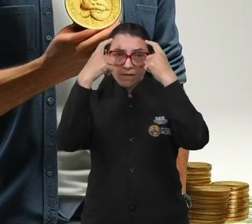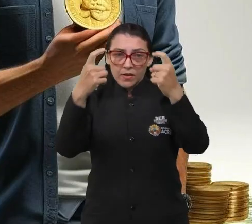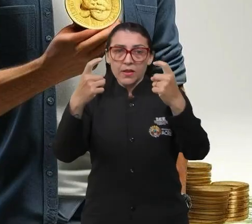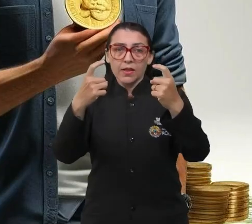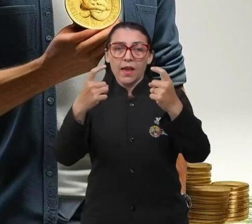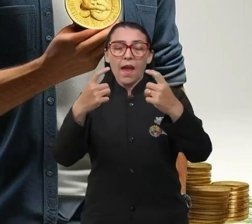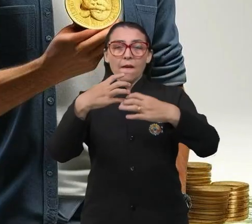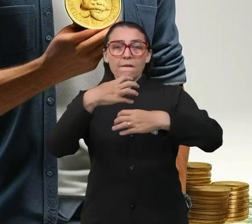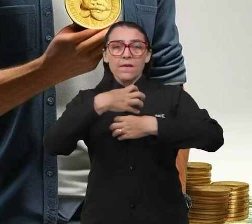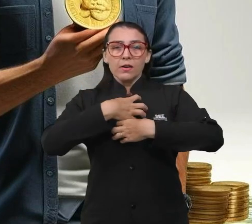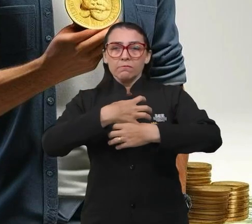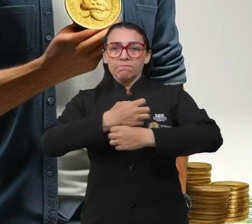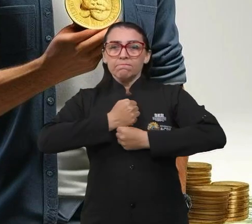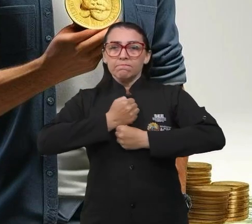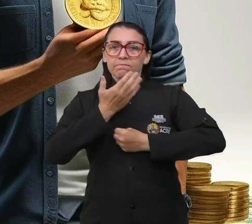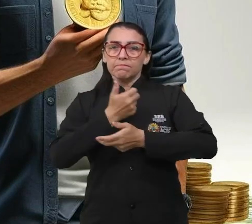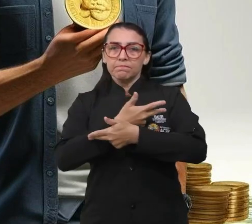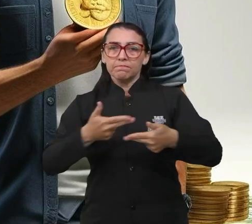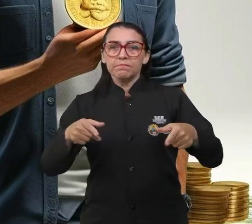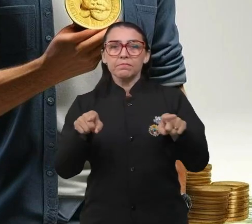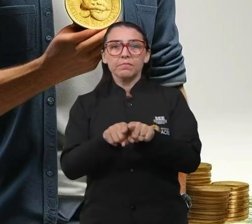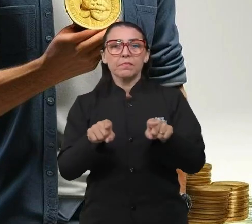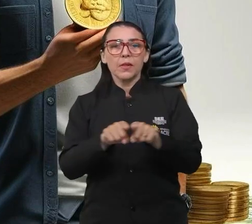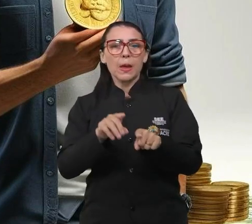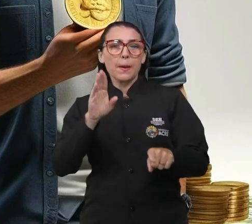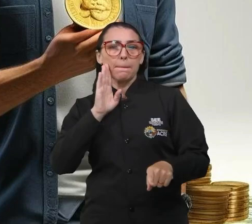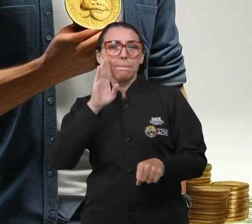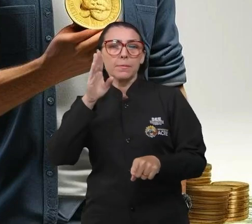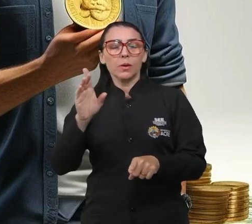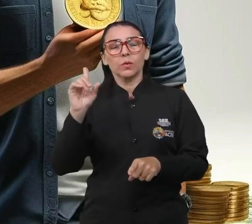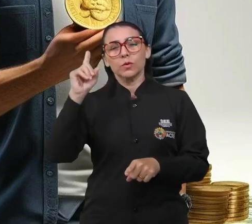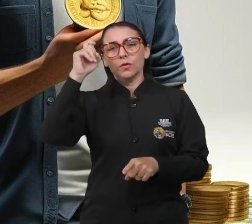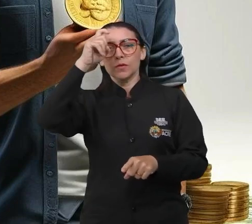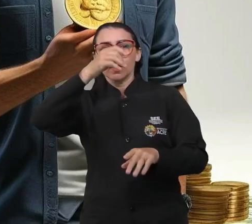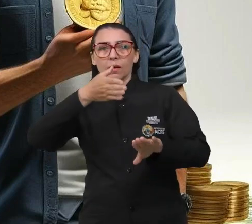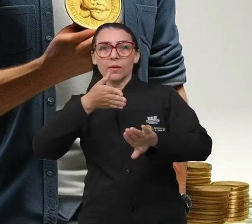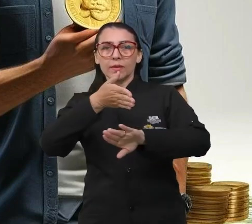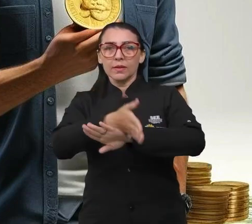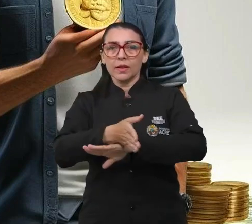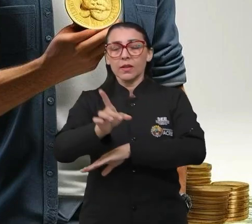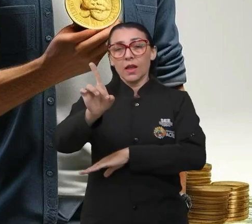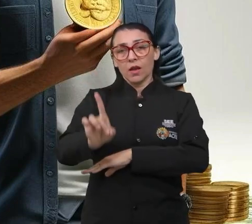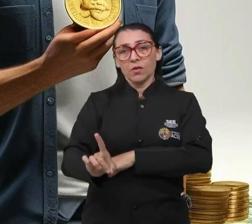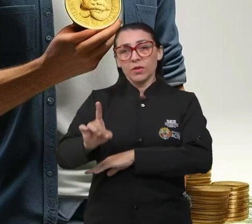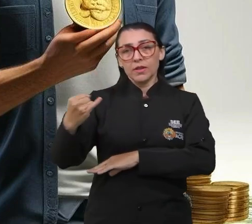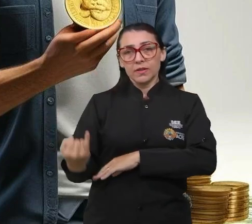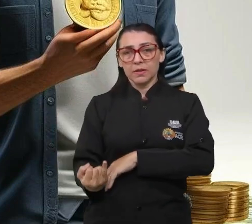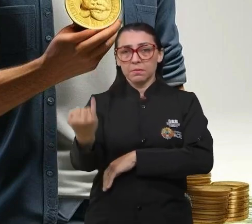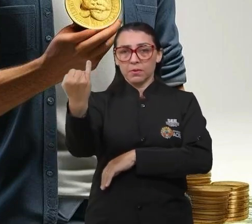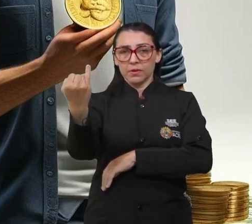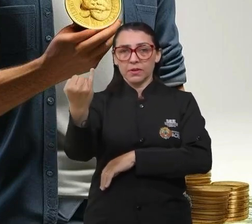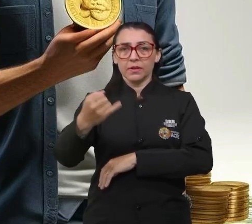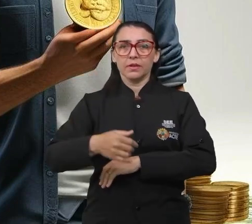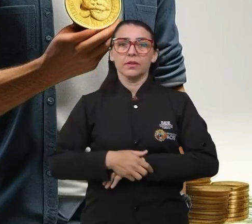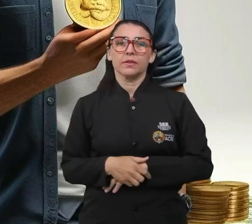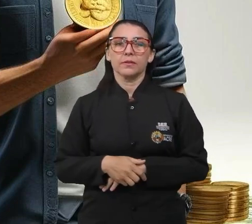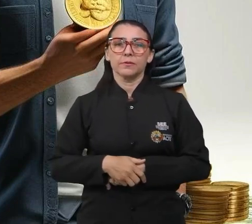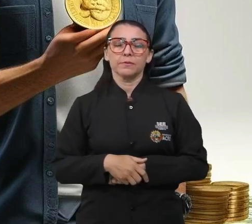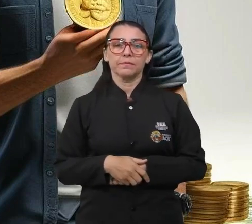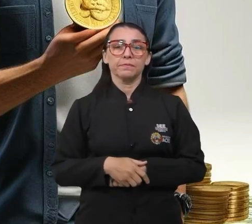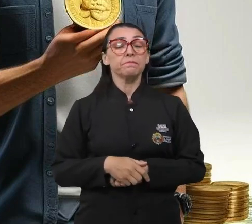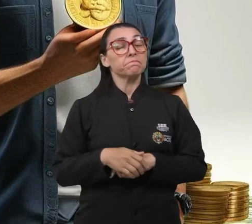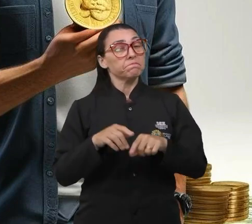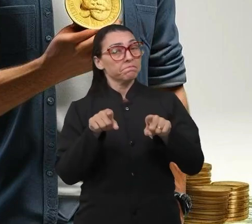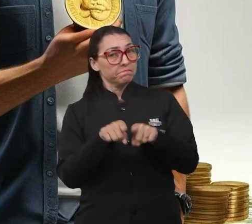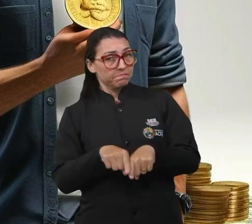violência, insegurança alimentar e principalmente a dificuldade de acesso a direitos fundamentais.